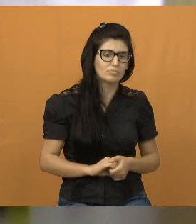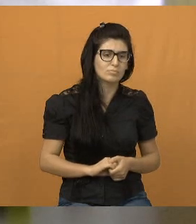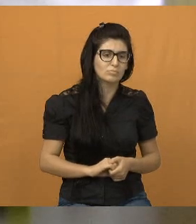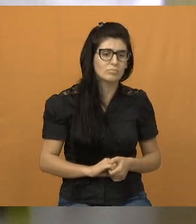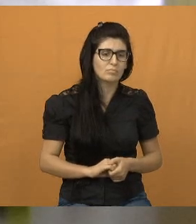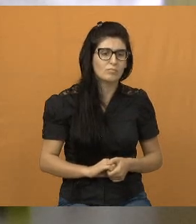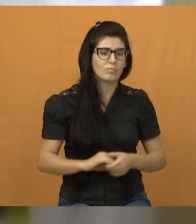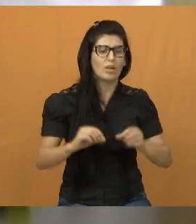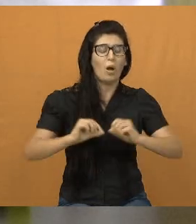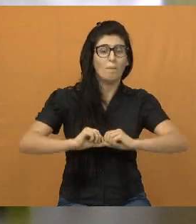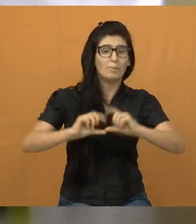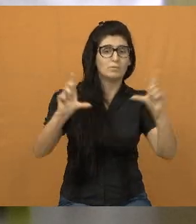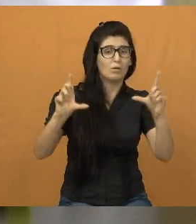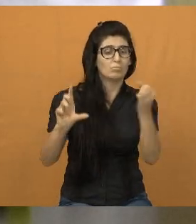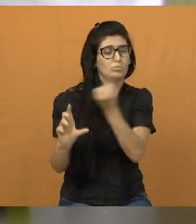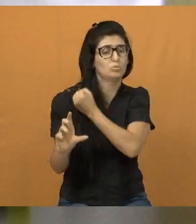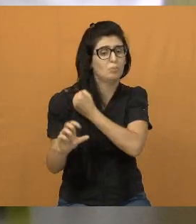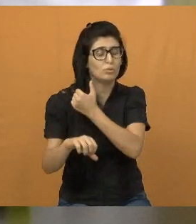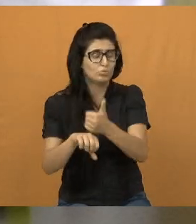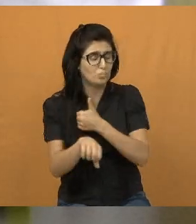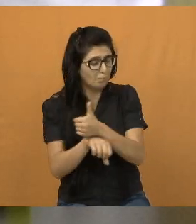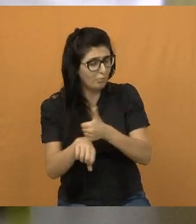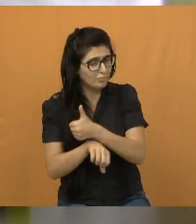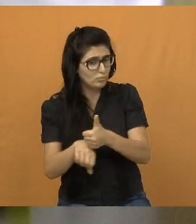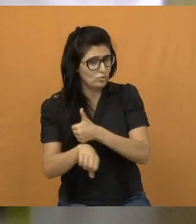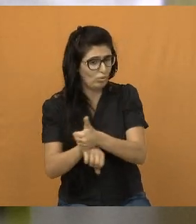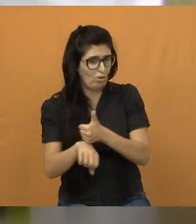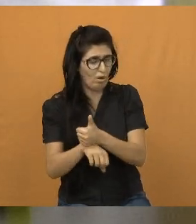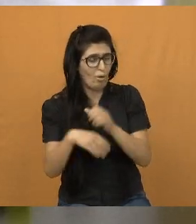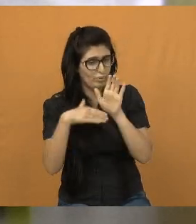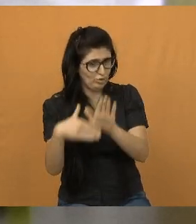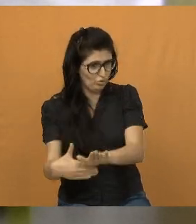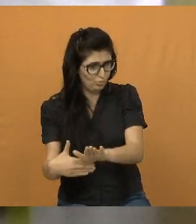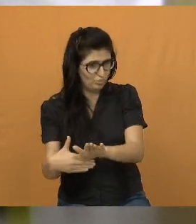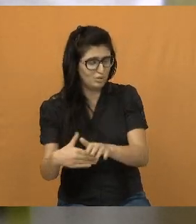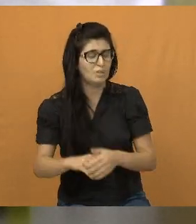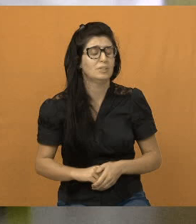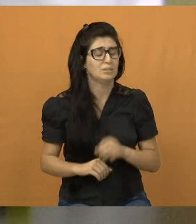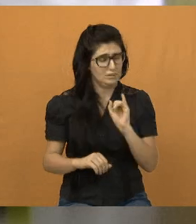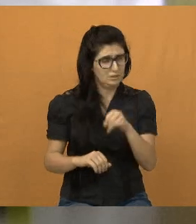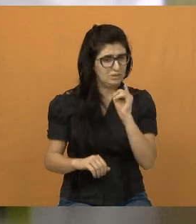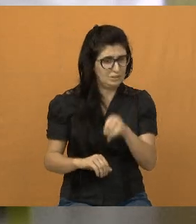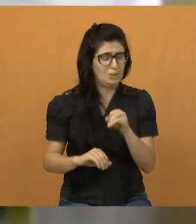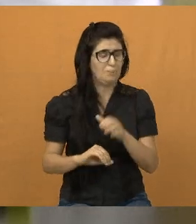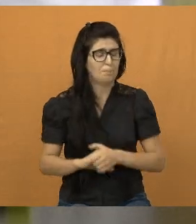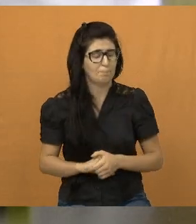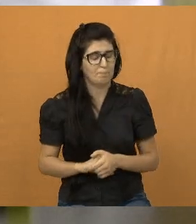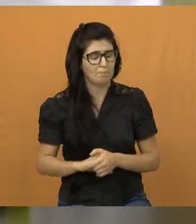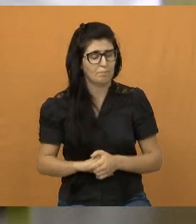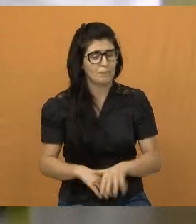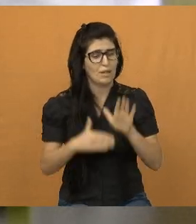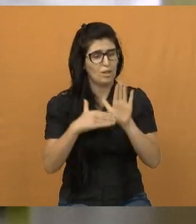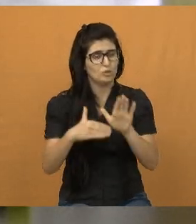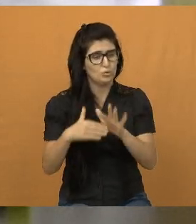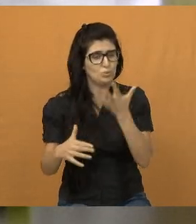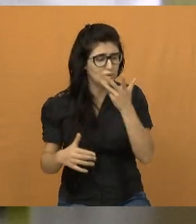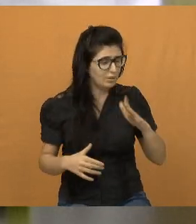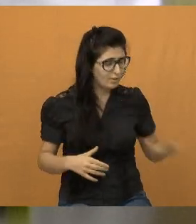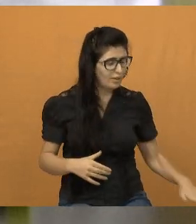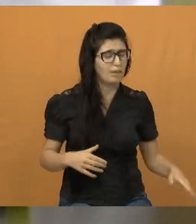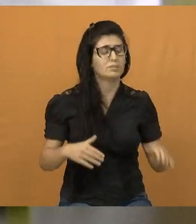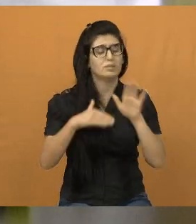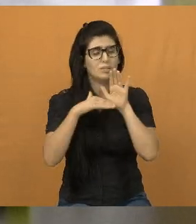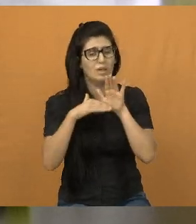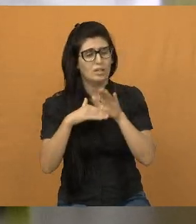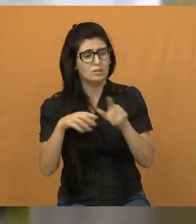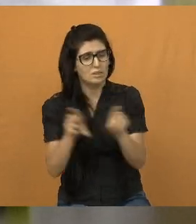de profissionais atendendo. Essa divisão do atendimento das crianças e